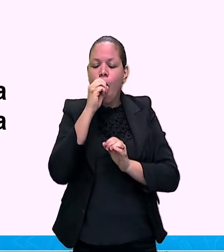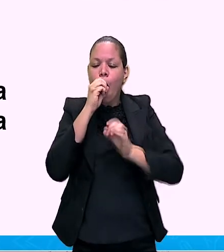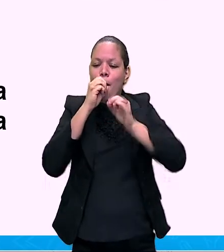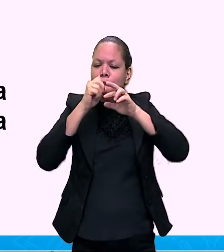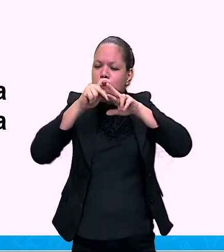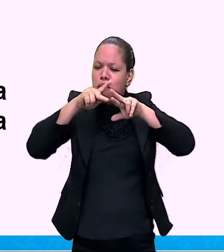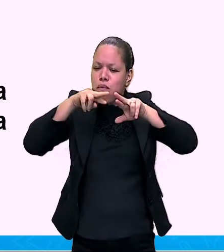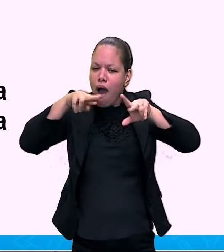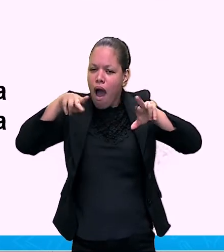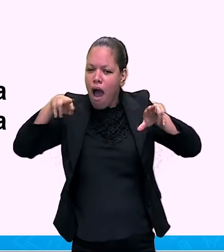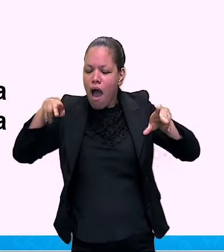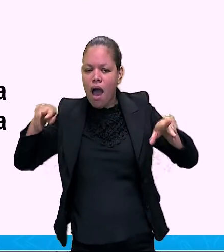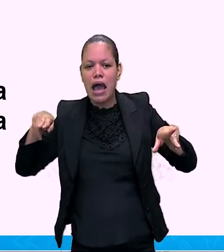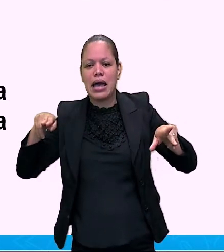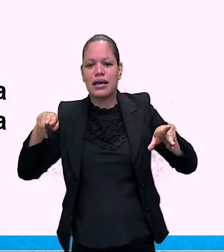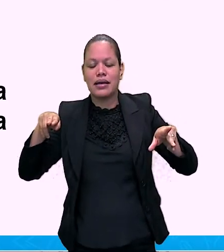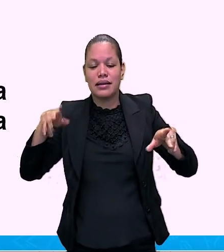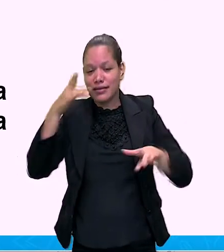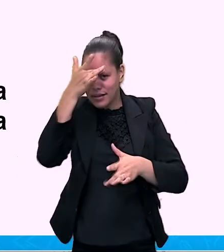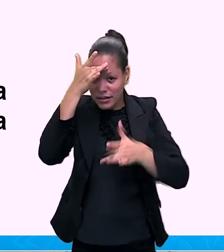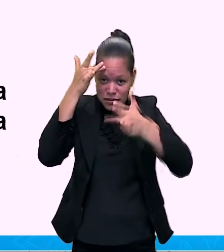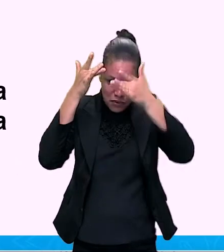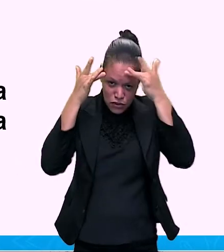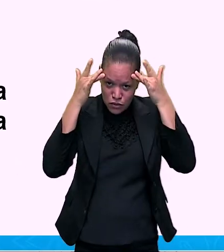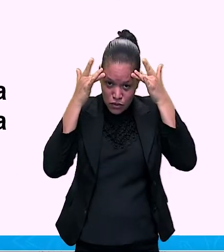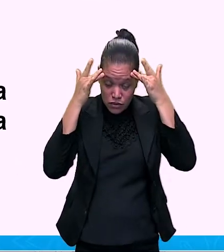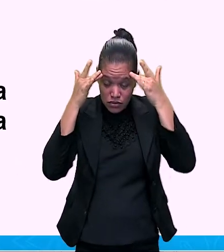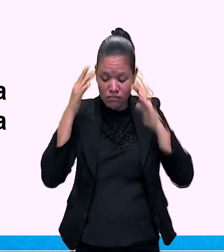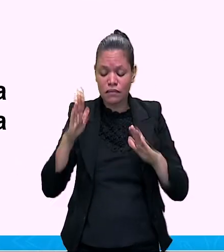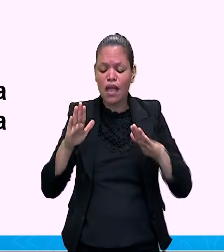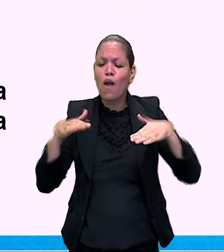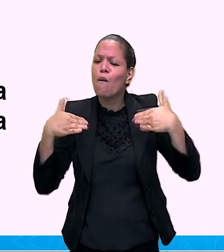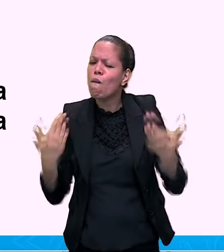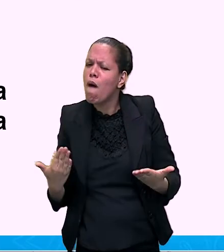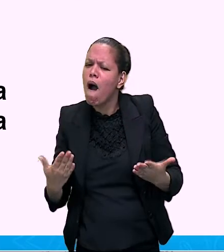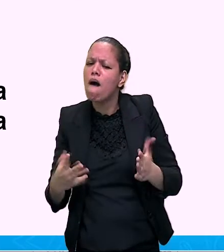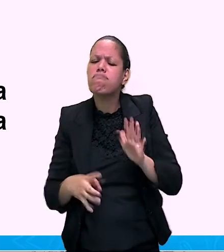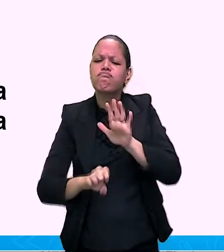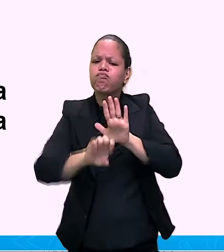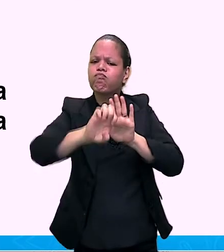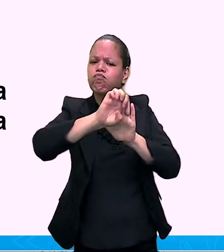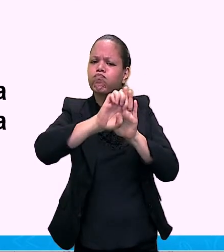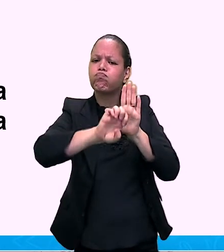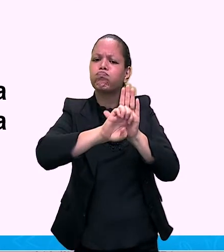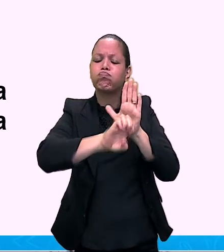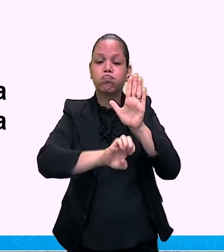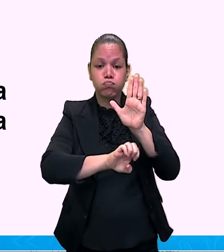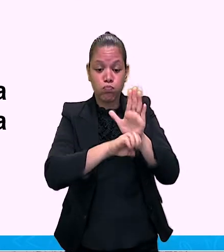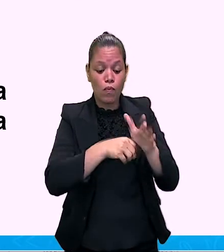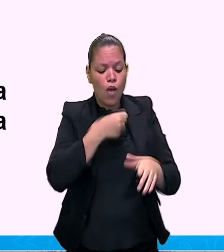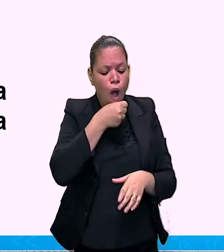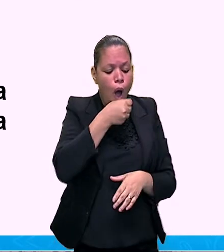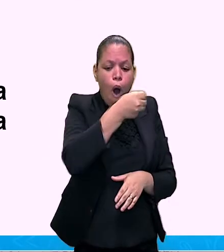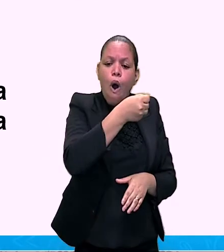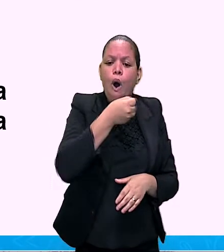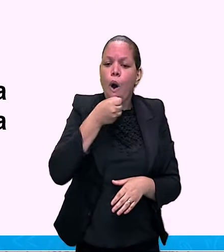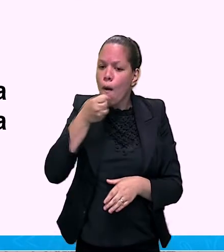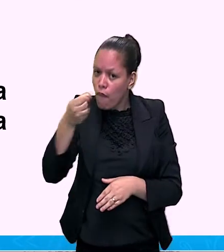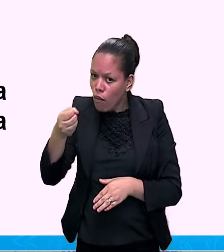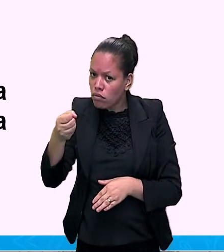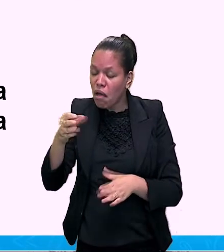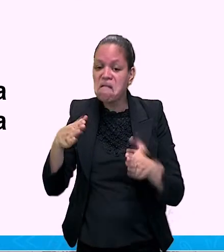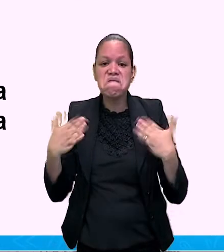E qual que é a estrutura da reportagem? Embora ela apresente uma estrutura